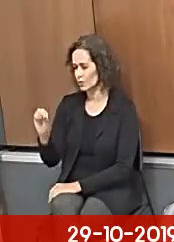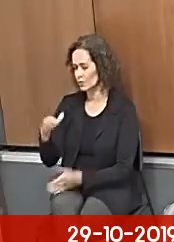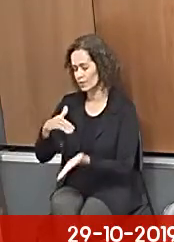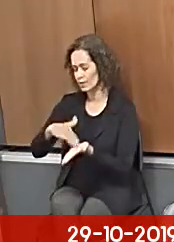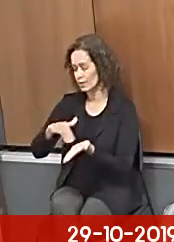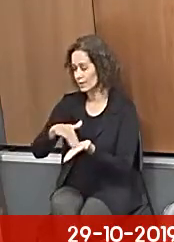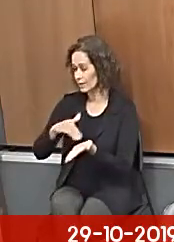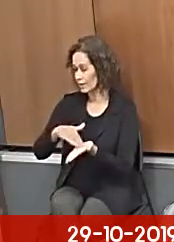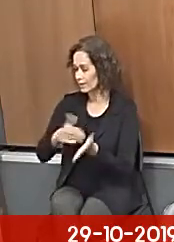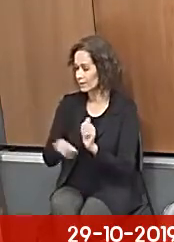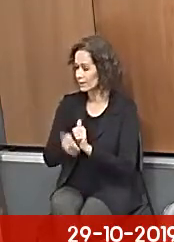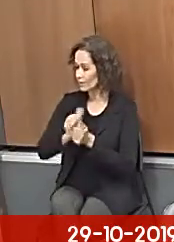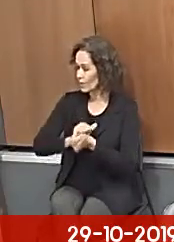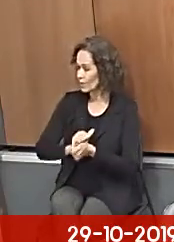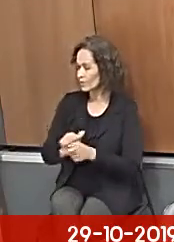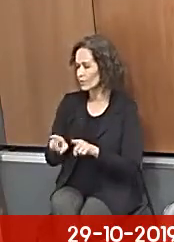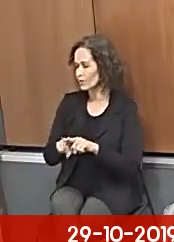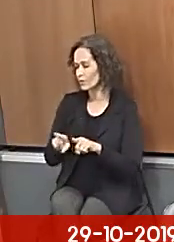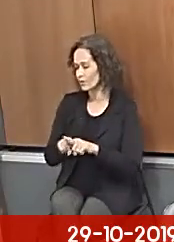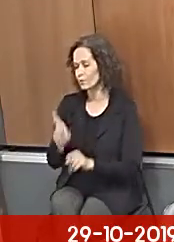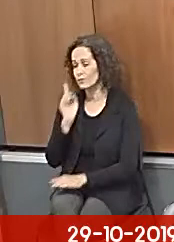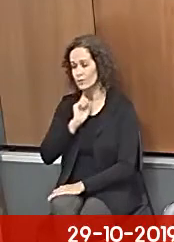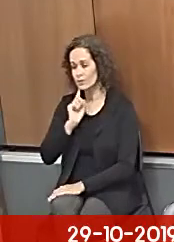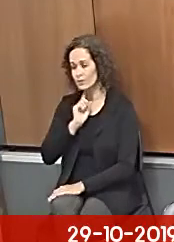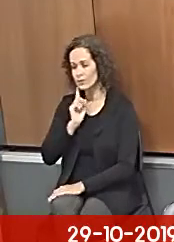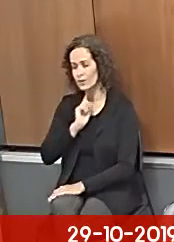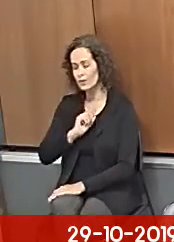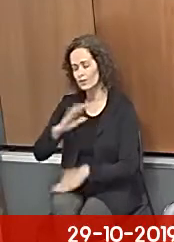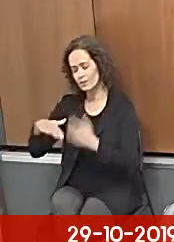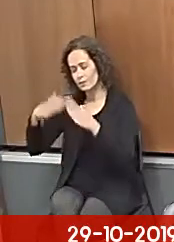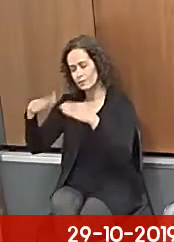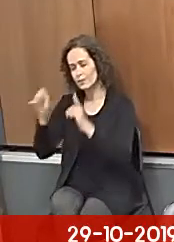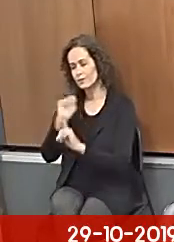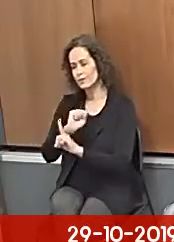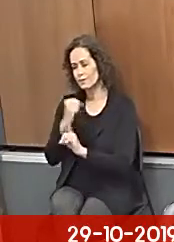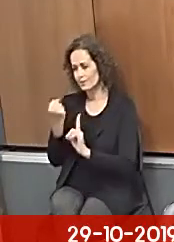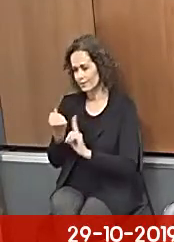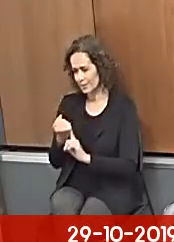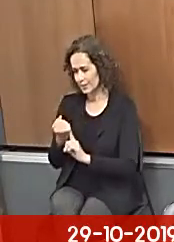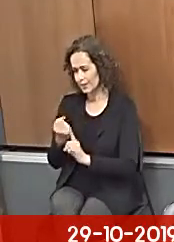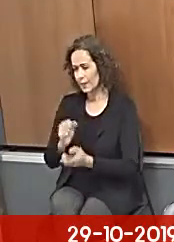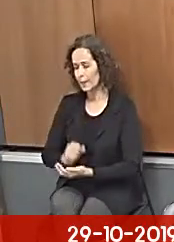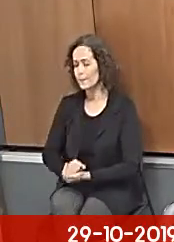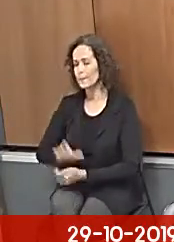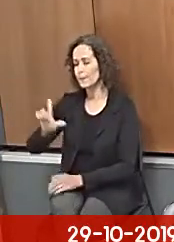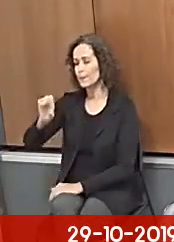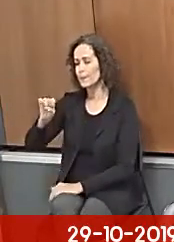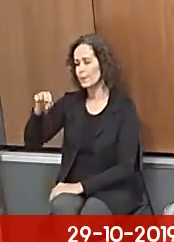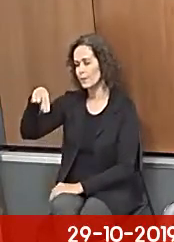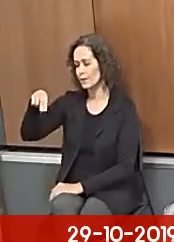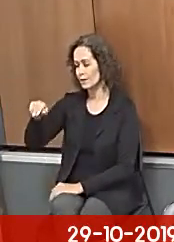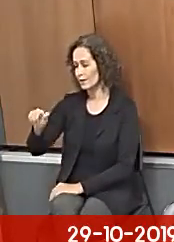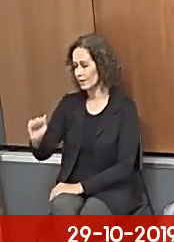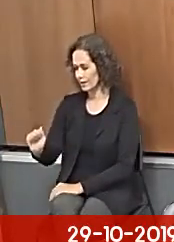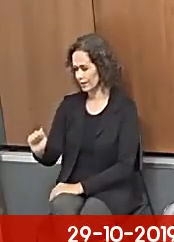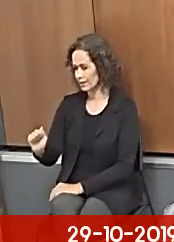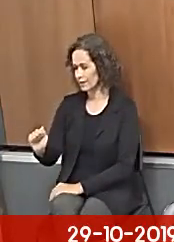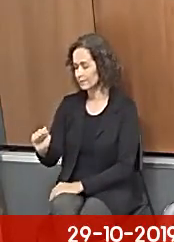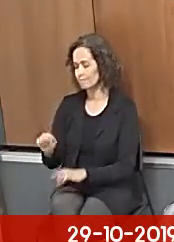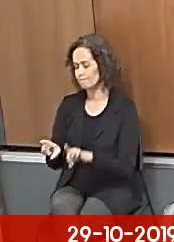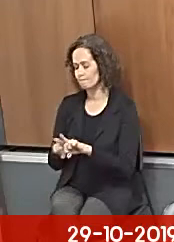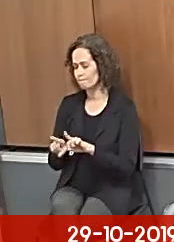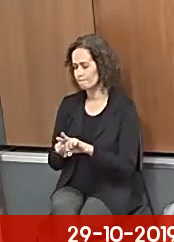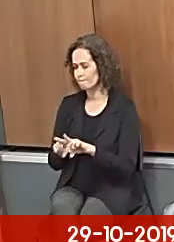e Secretaria de Estado de Desenvolvimento Social. À minha direita, é isso? Lina Vitarelli